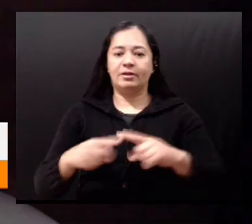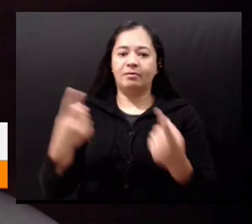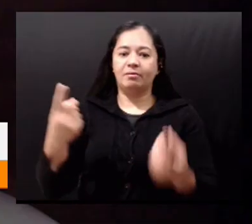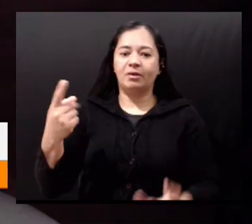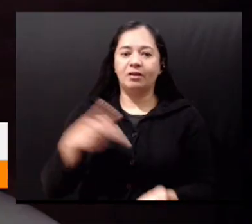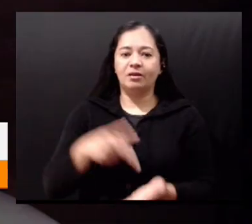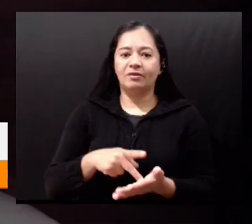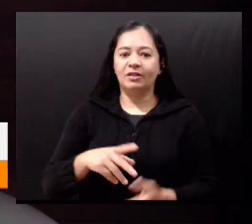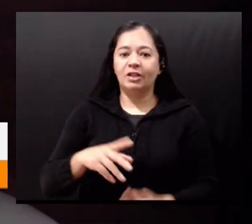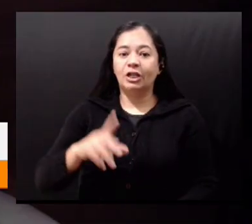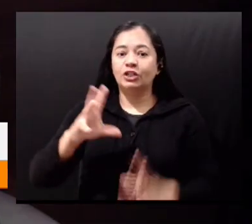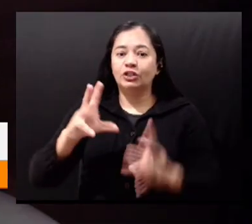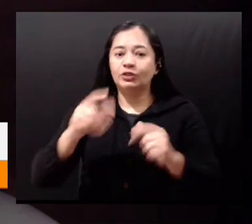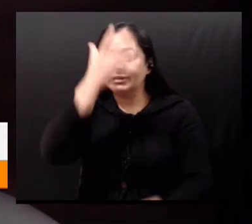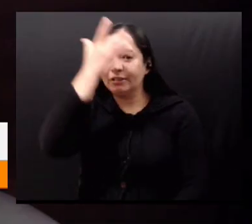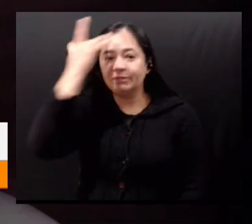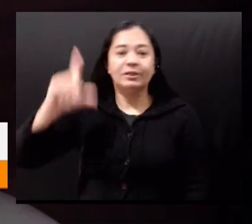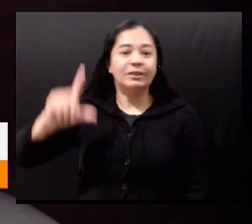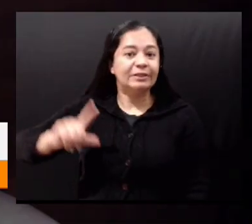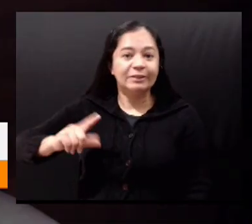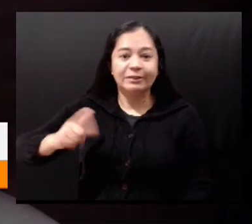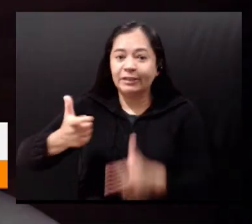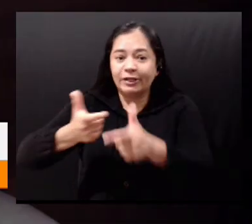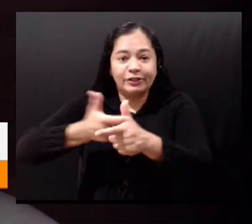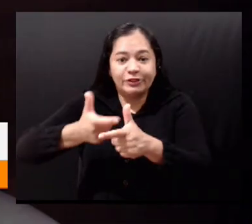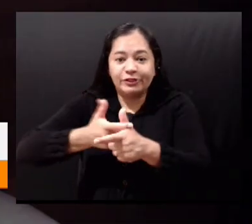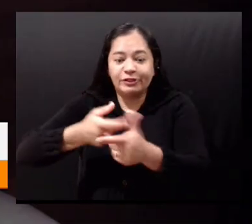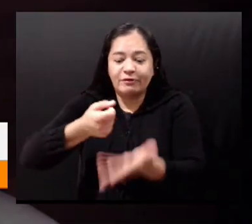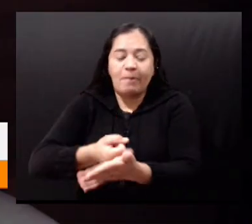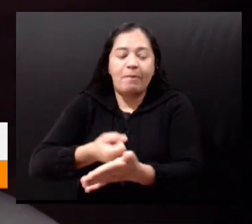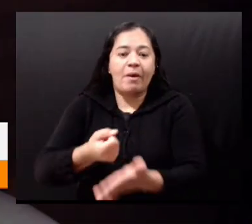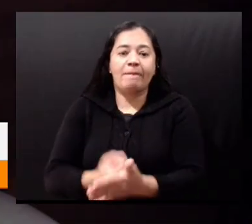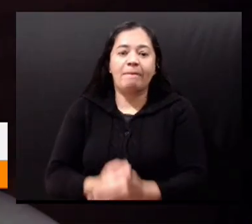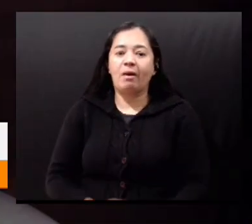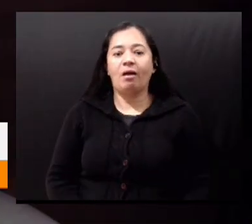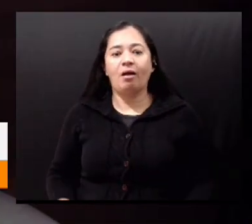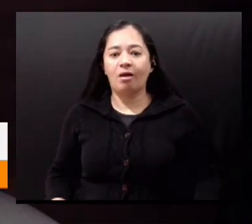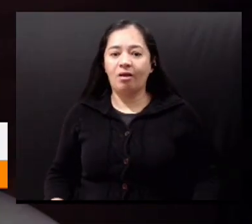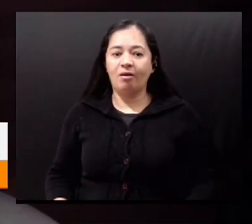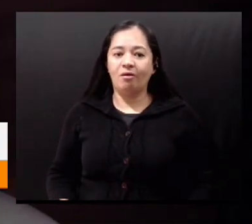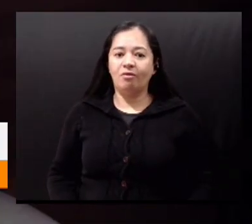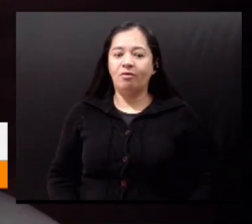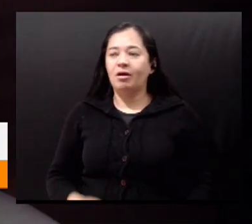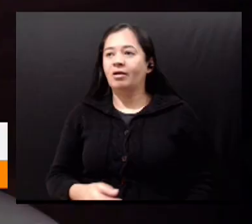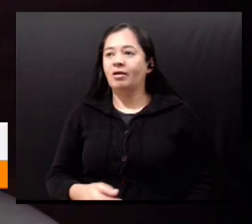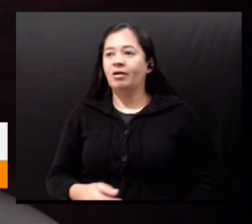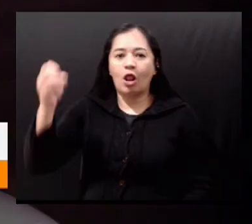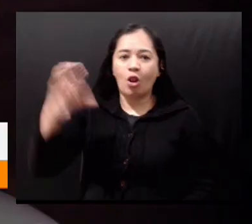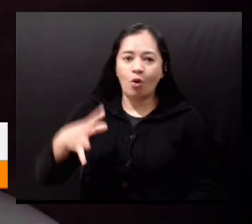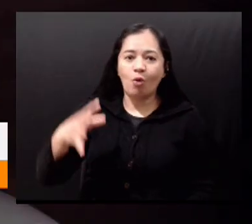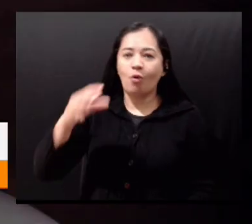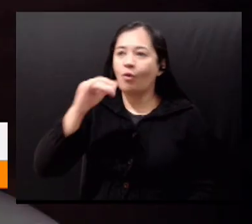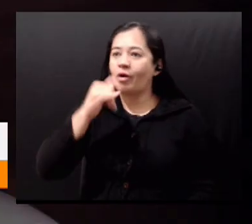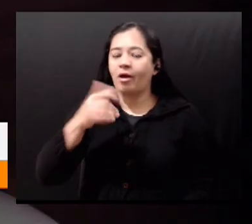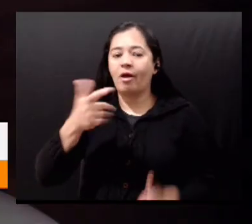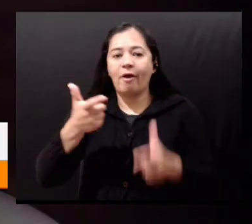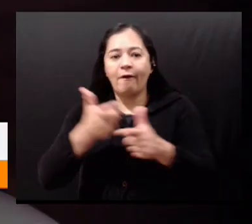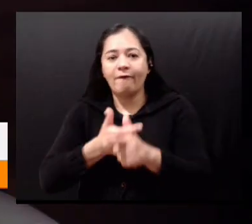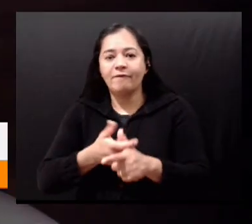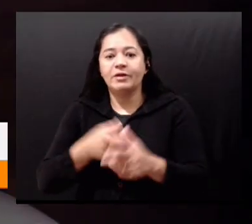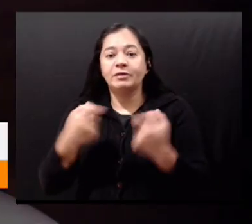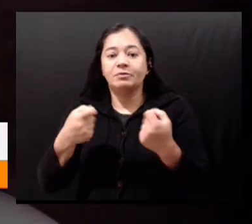pagar. Tá batendo o verdade, boleto ali, tá batendo a conta de luz, tá batendo as dívidas, muitas vezes as pessoas têm uma